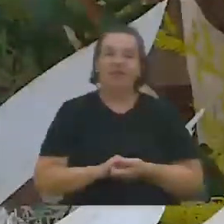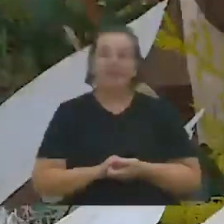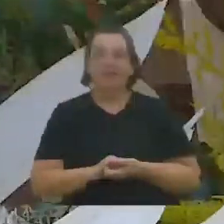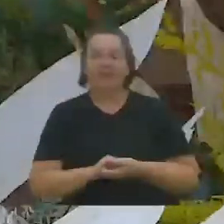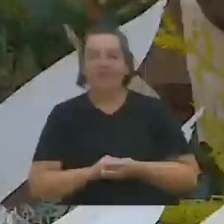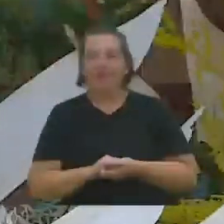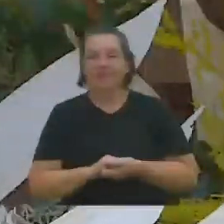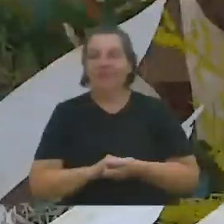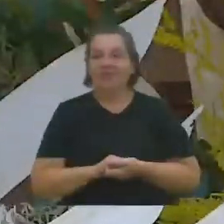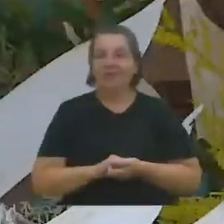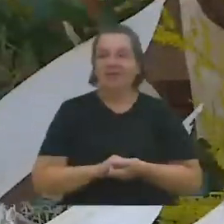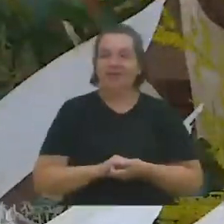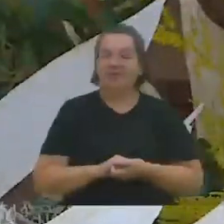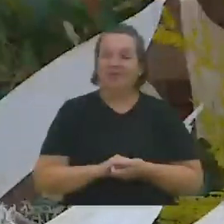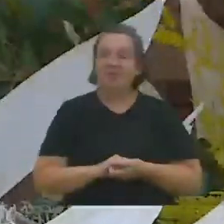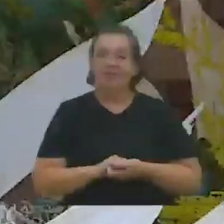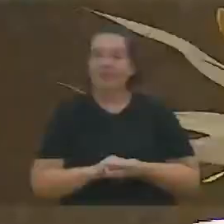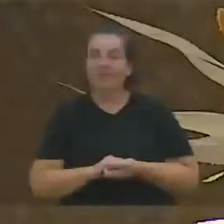universo.